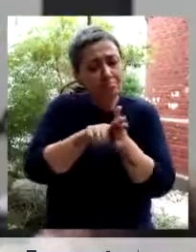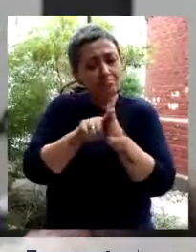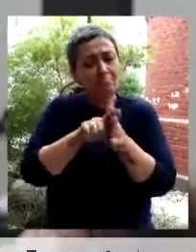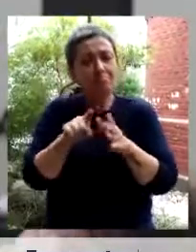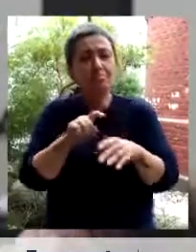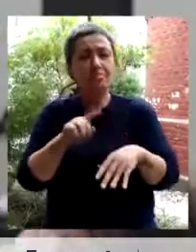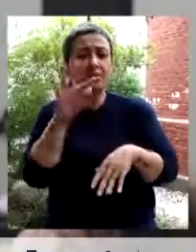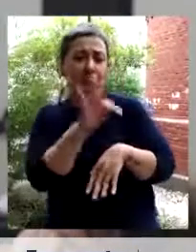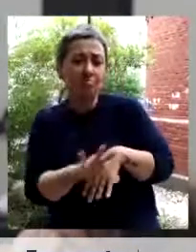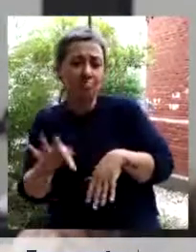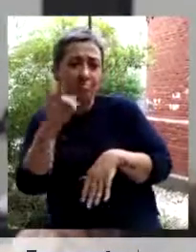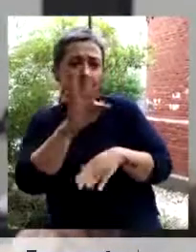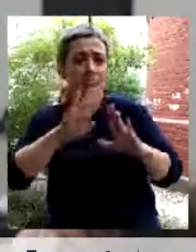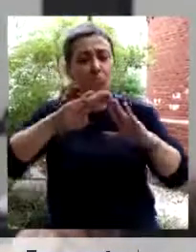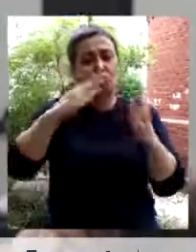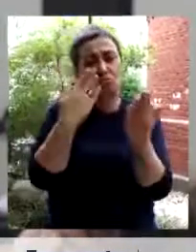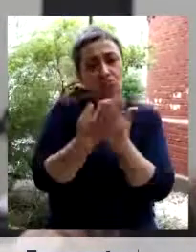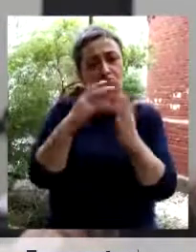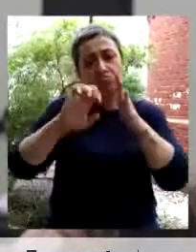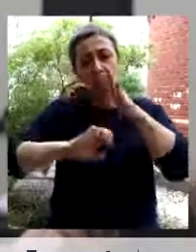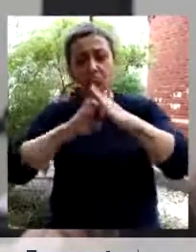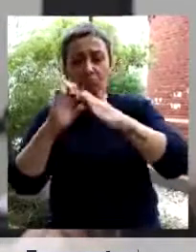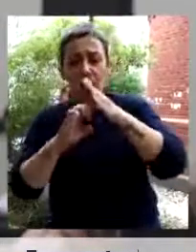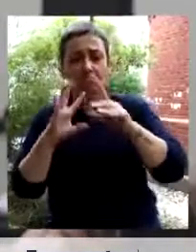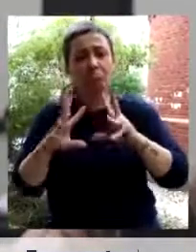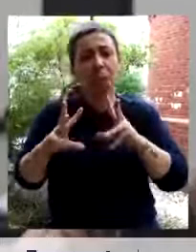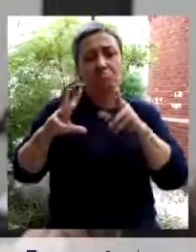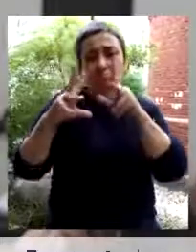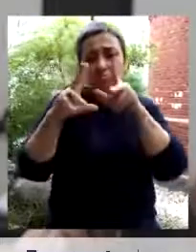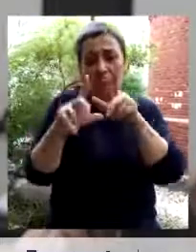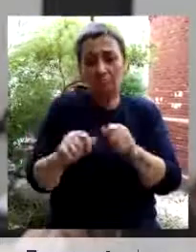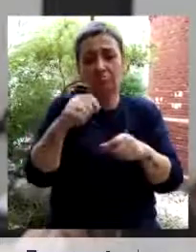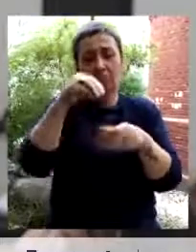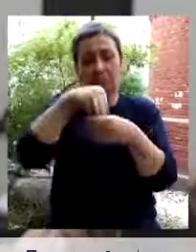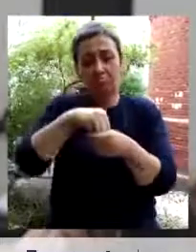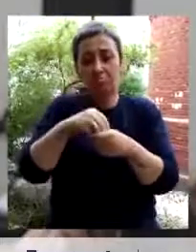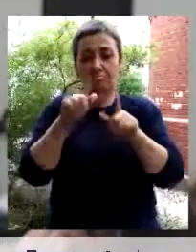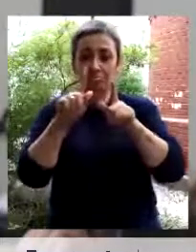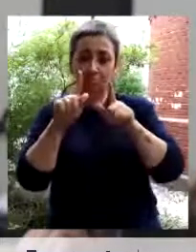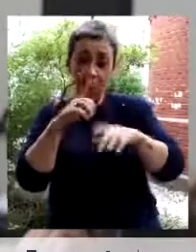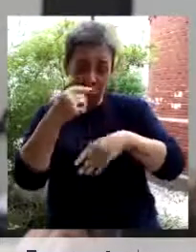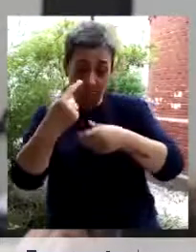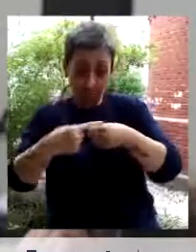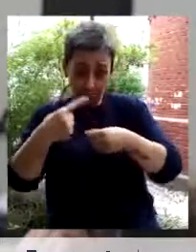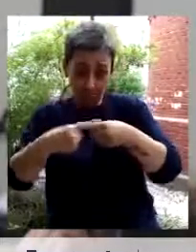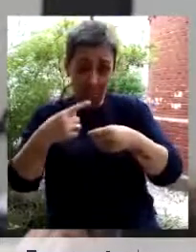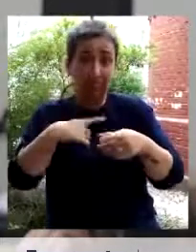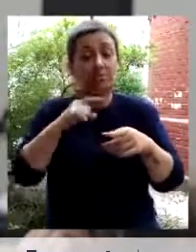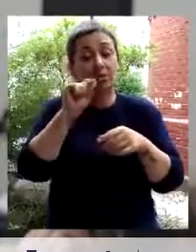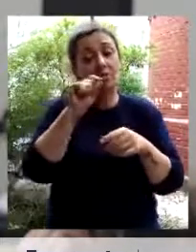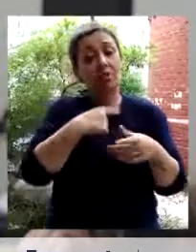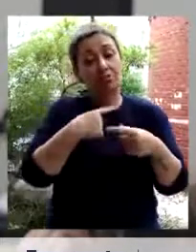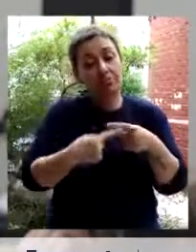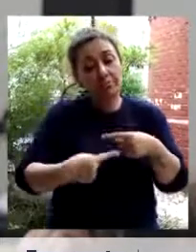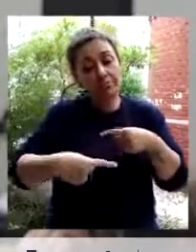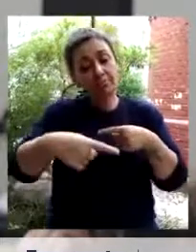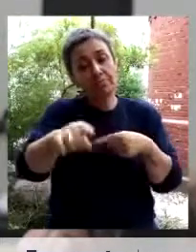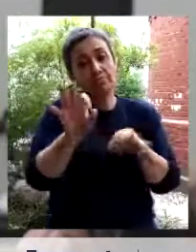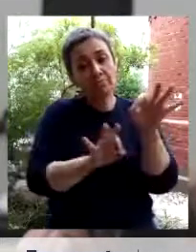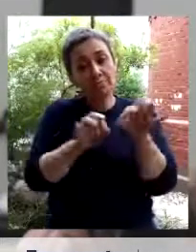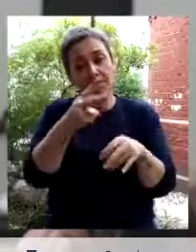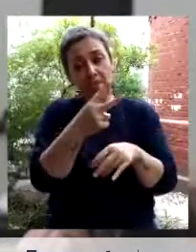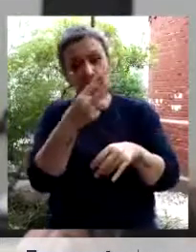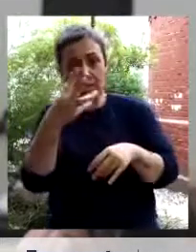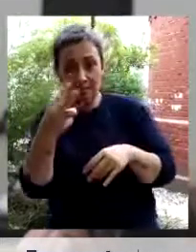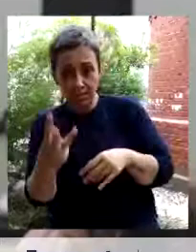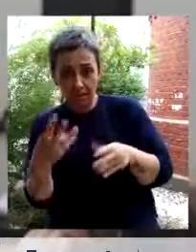pesquisadores, instituições de ensino, empresários e empreendedores da cidade. A semana será realizada no período de